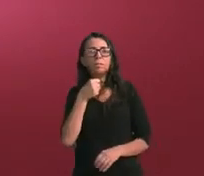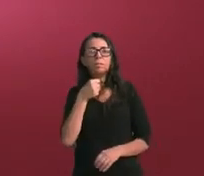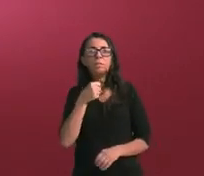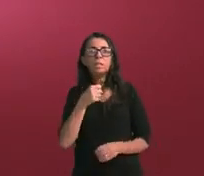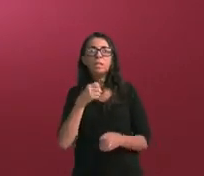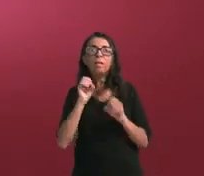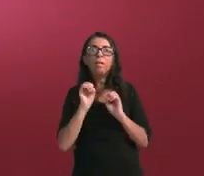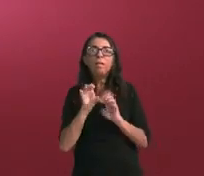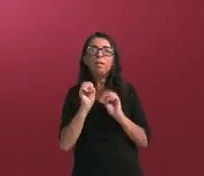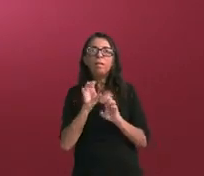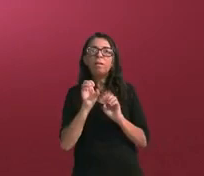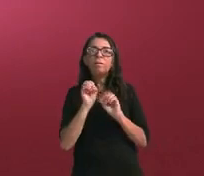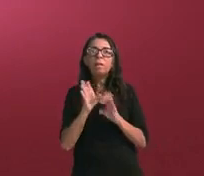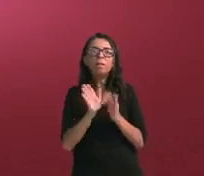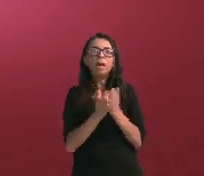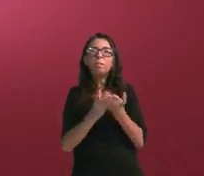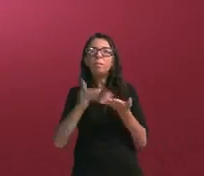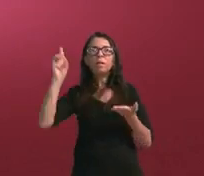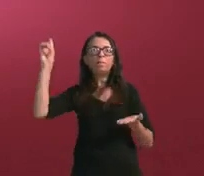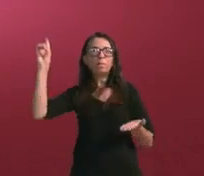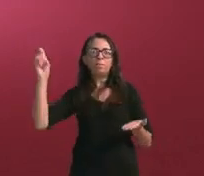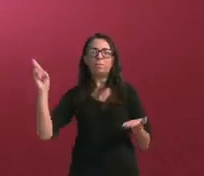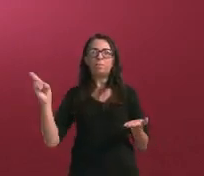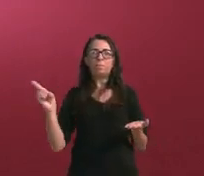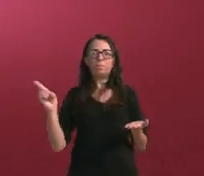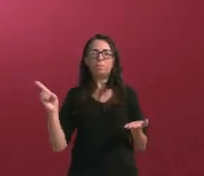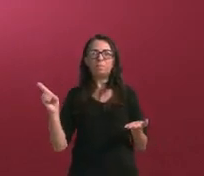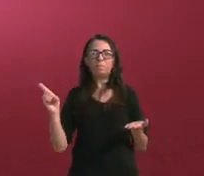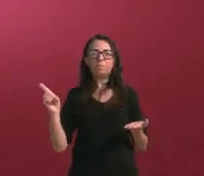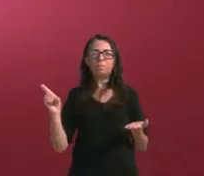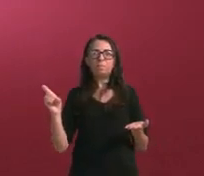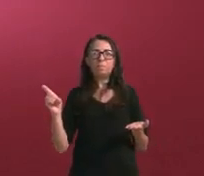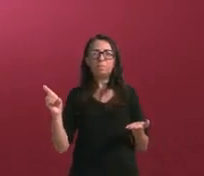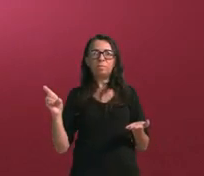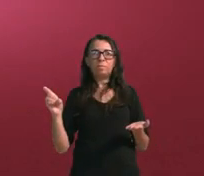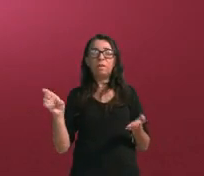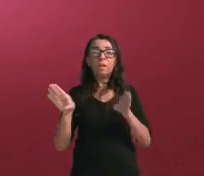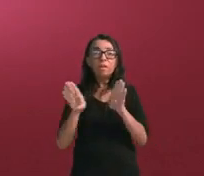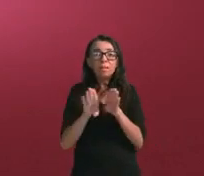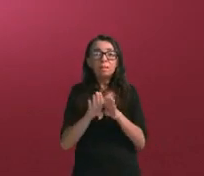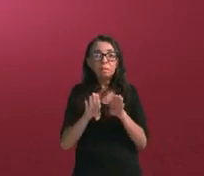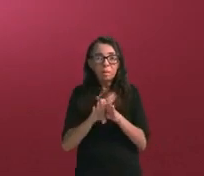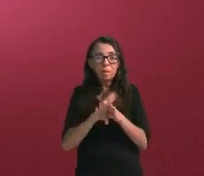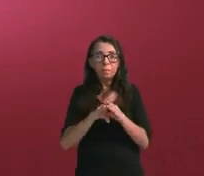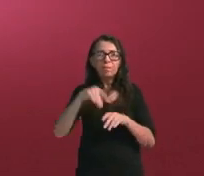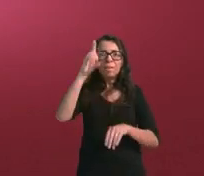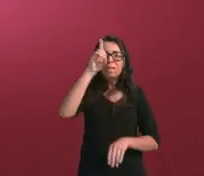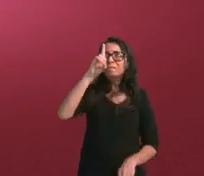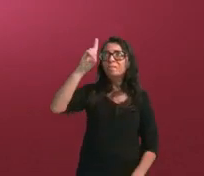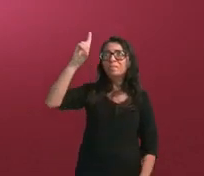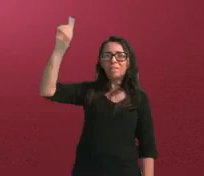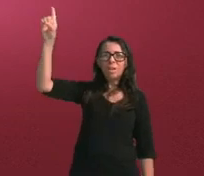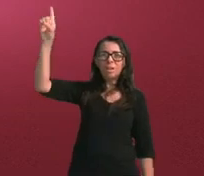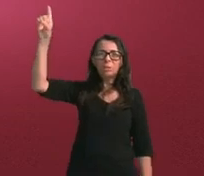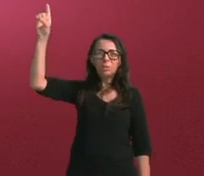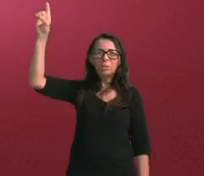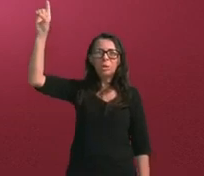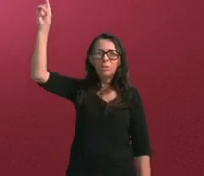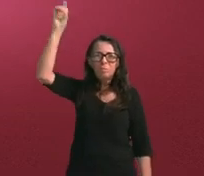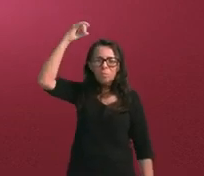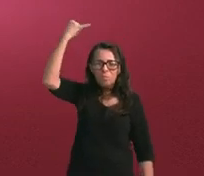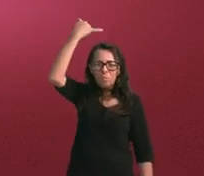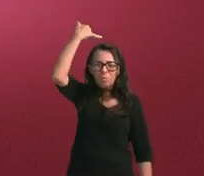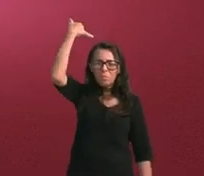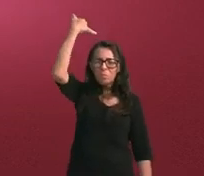do Senhor. E a gente tem visto isso nas outras aulas também. Nós não temos que trazer a glória para nós